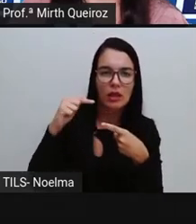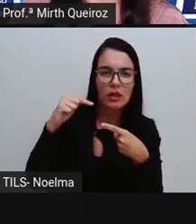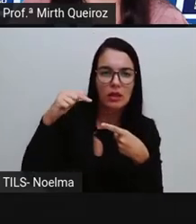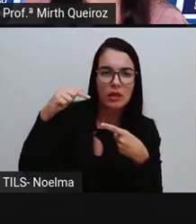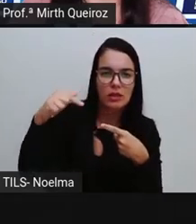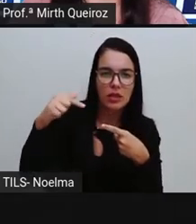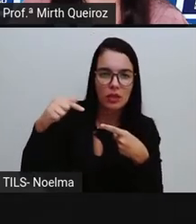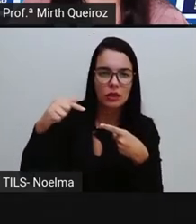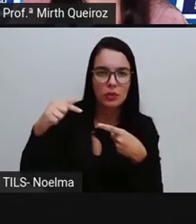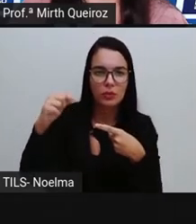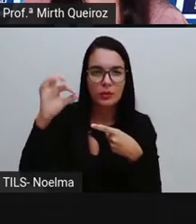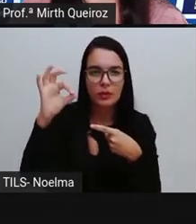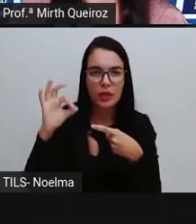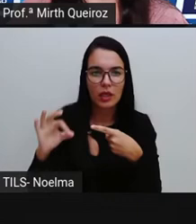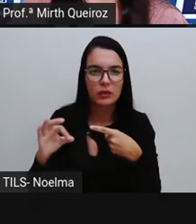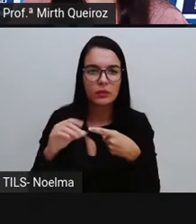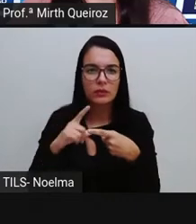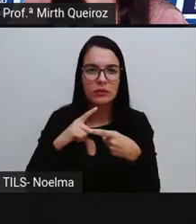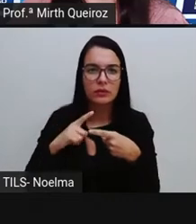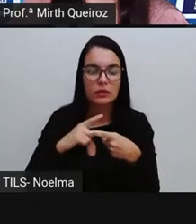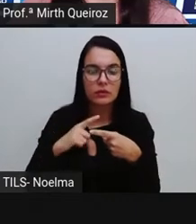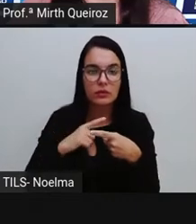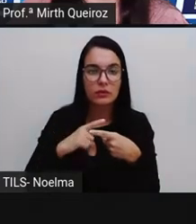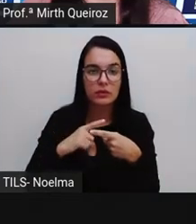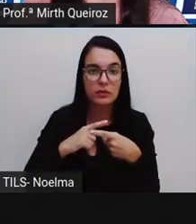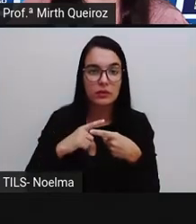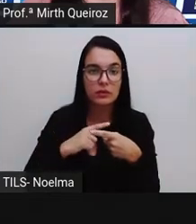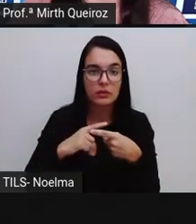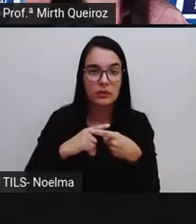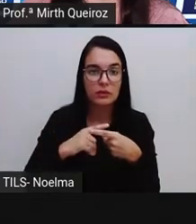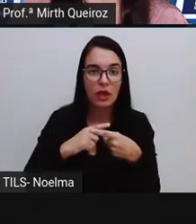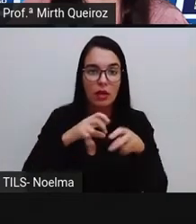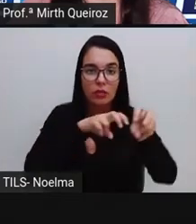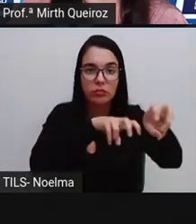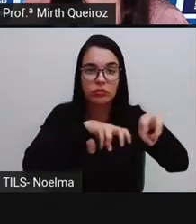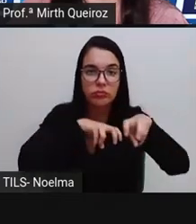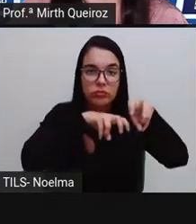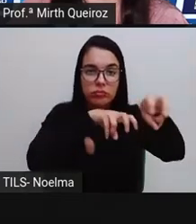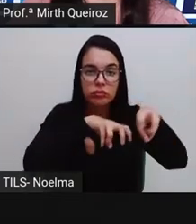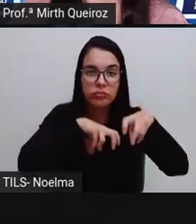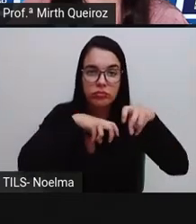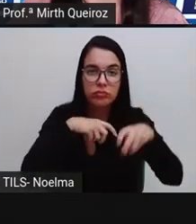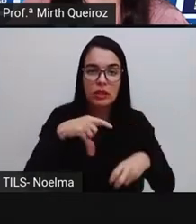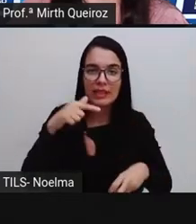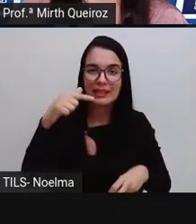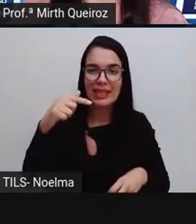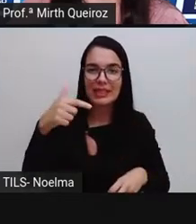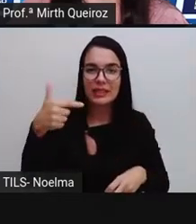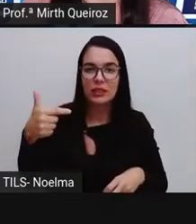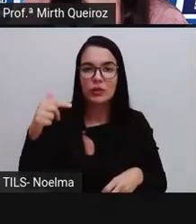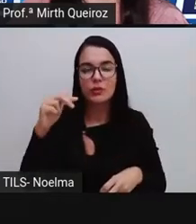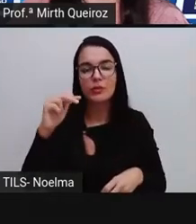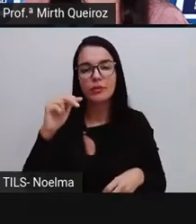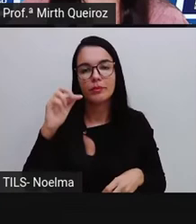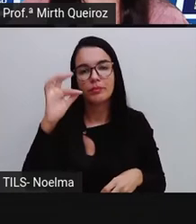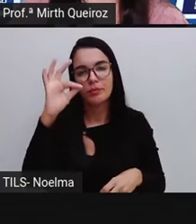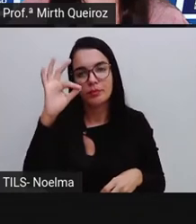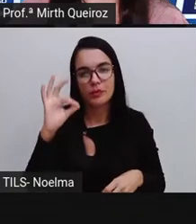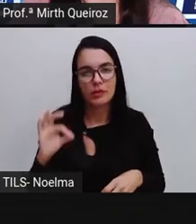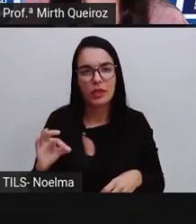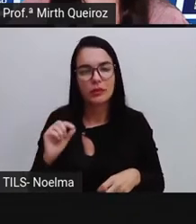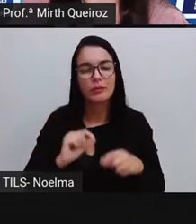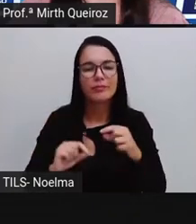pecuária onze por cento agricultura e setenta e dois por cento de seria o que a prática de irrigação certo